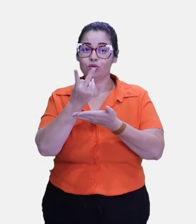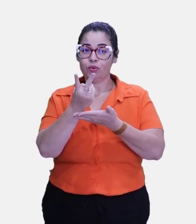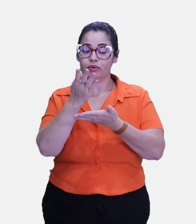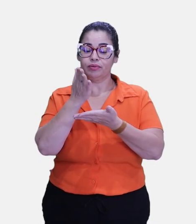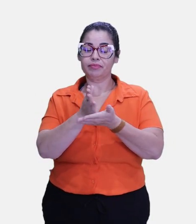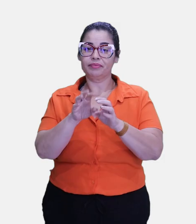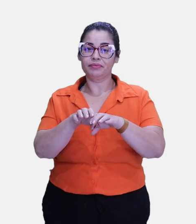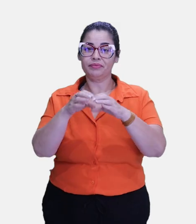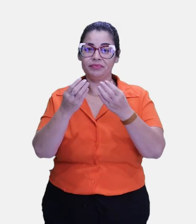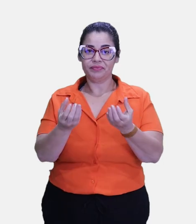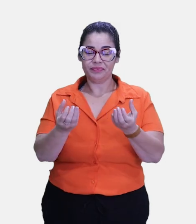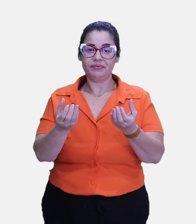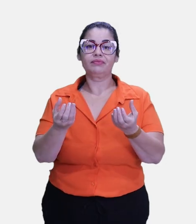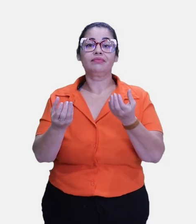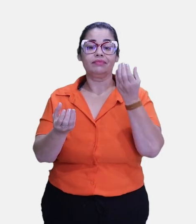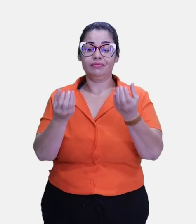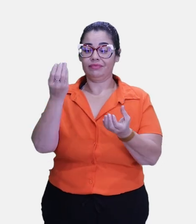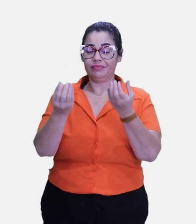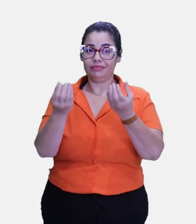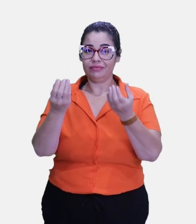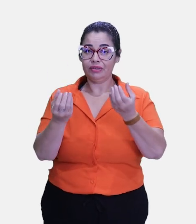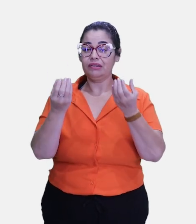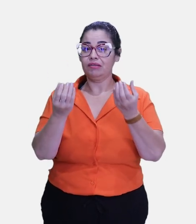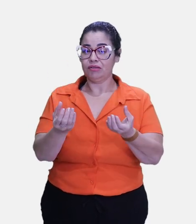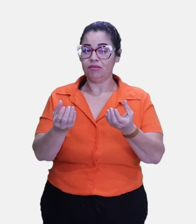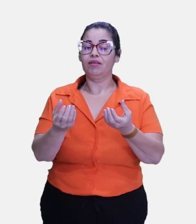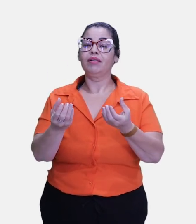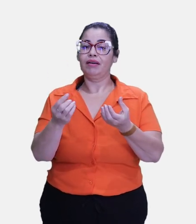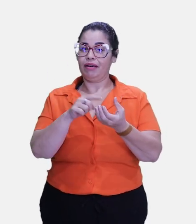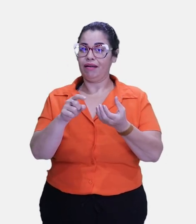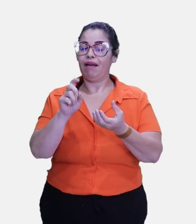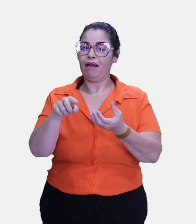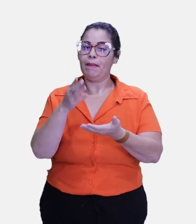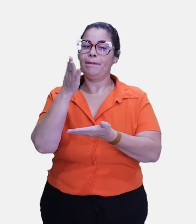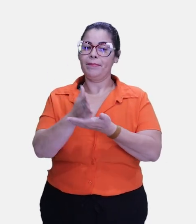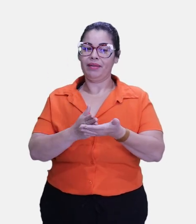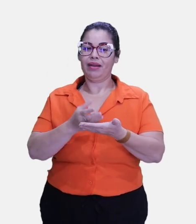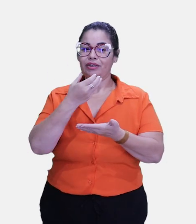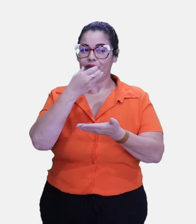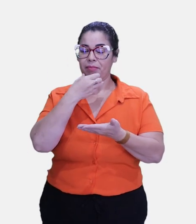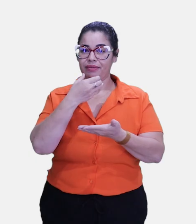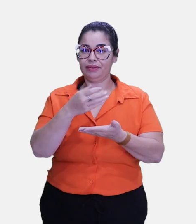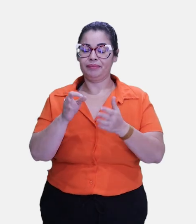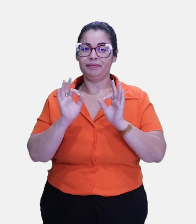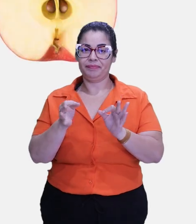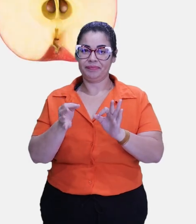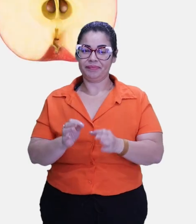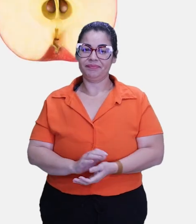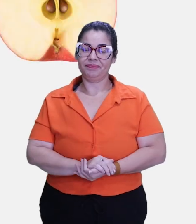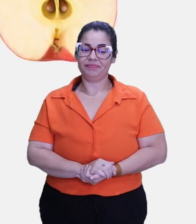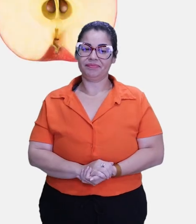partes iguais. Então, cada uma destas partes vai ser a metade da maçã inteira, certo?